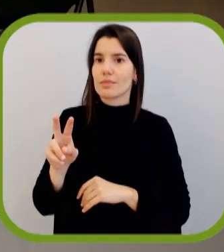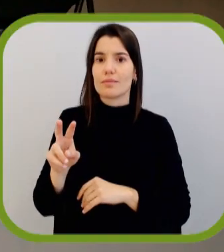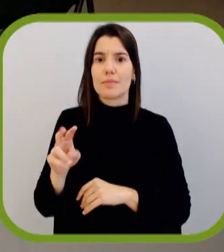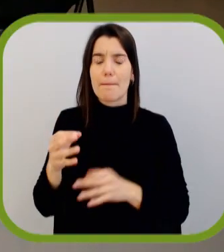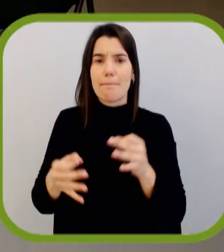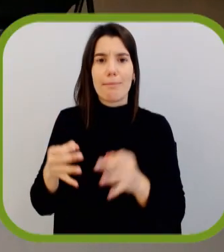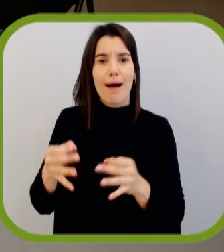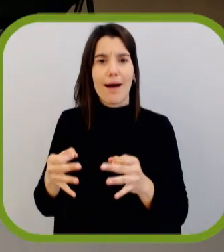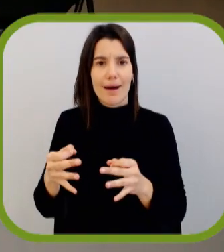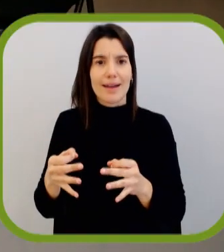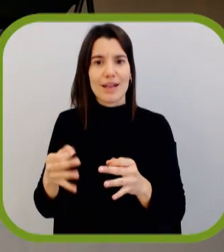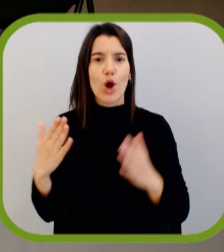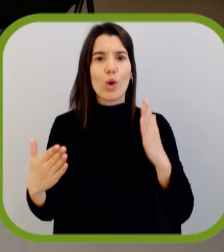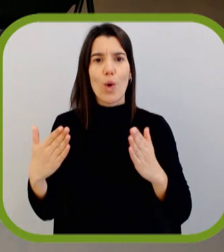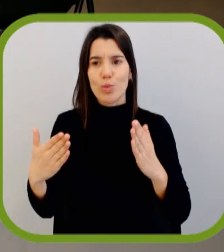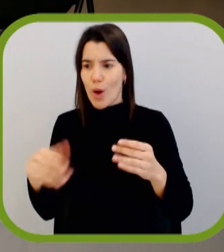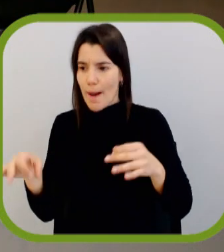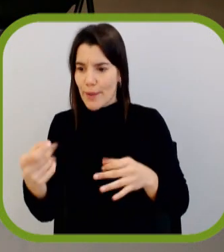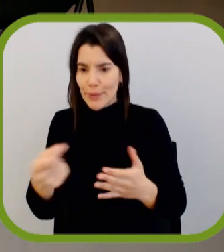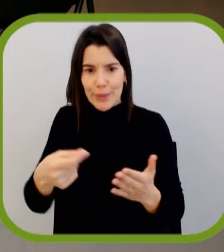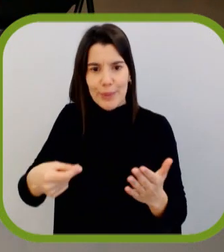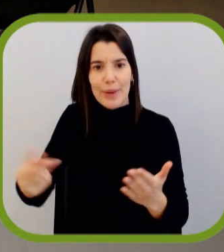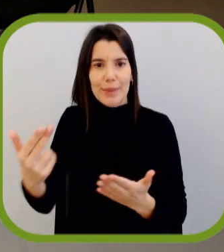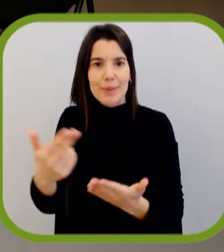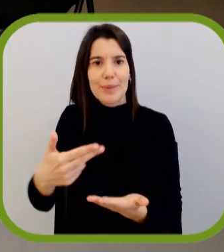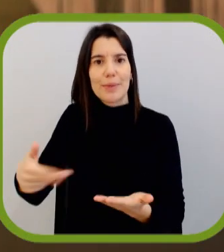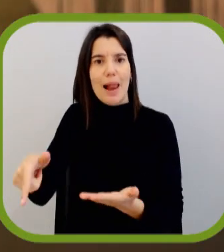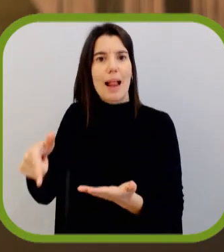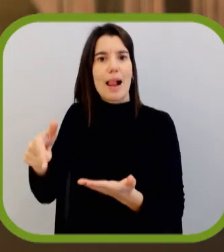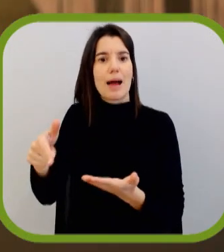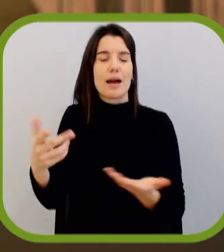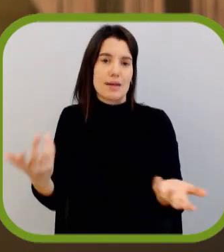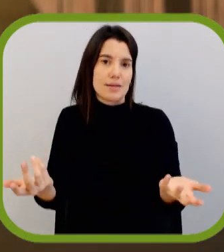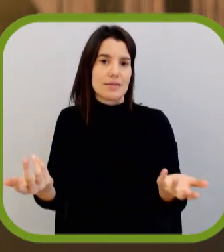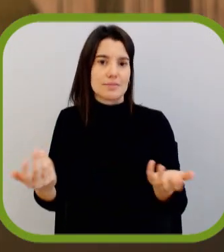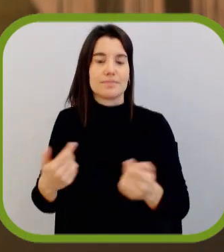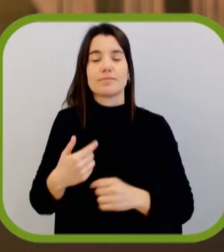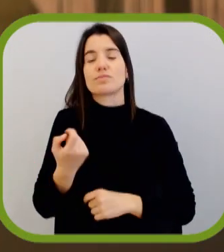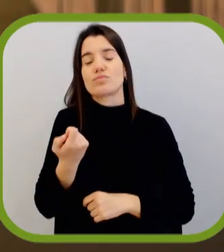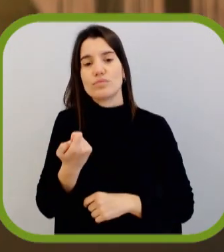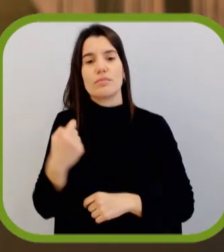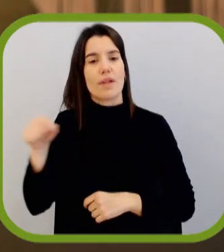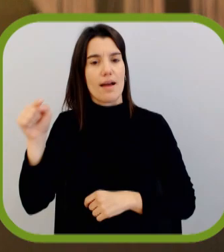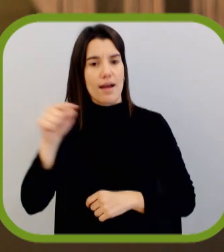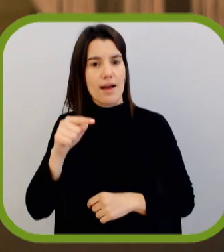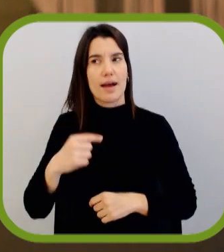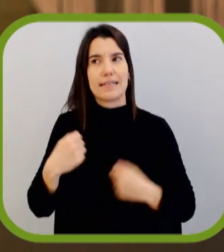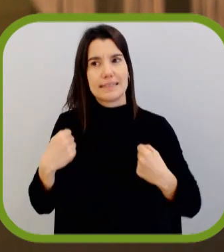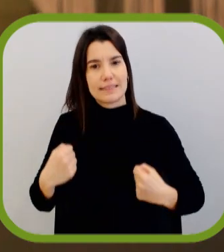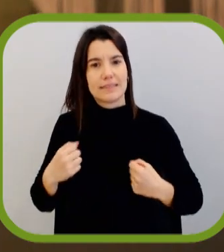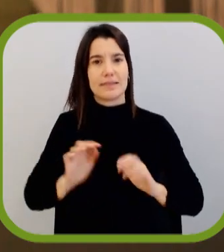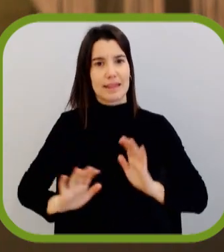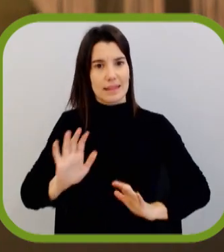ali umas máquinas, uns robôs, a fazer uma pintura. Tenho alguma resistência por parte